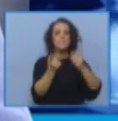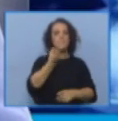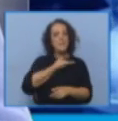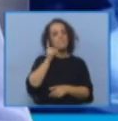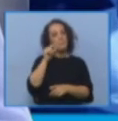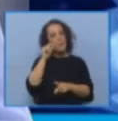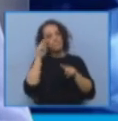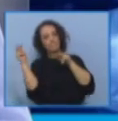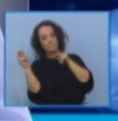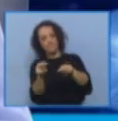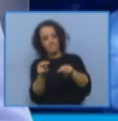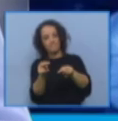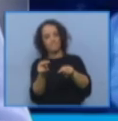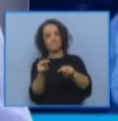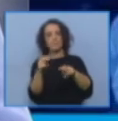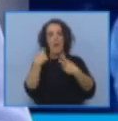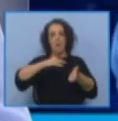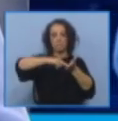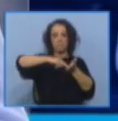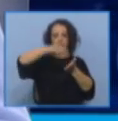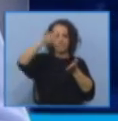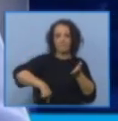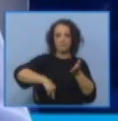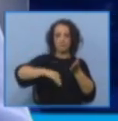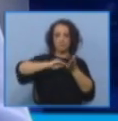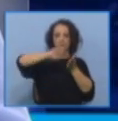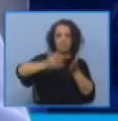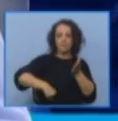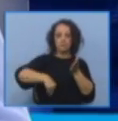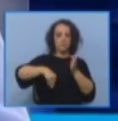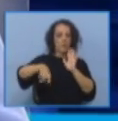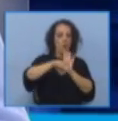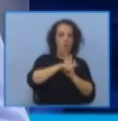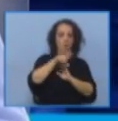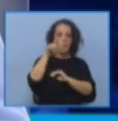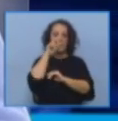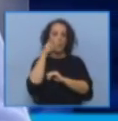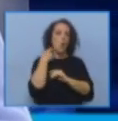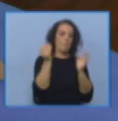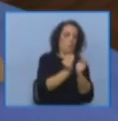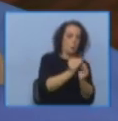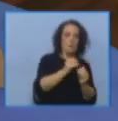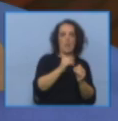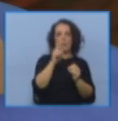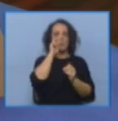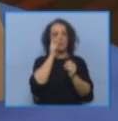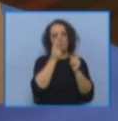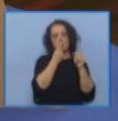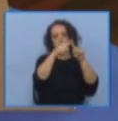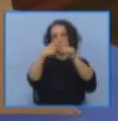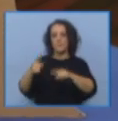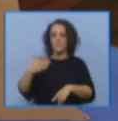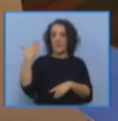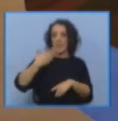bocadinho todos os tratados que existem, as leis, a proteção das minorias e outras proteções, os